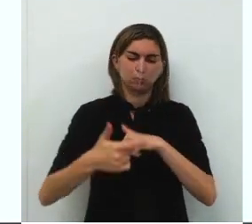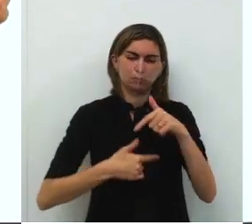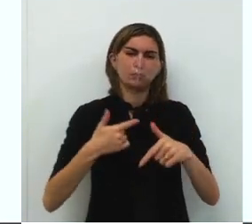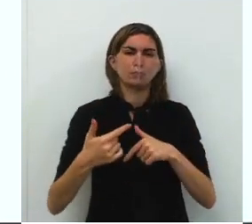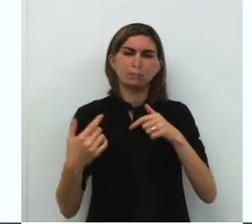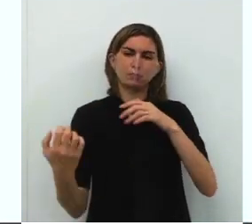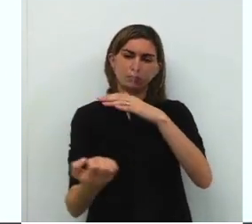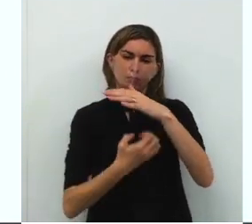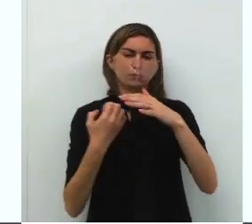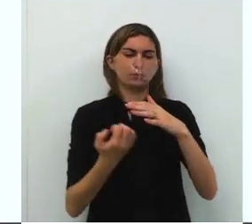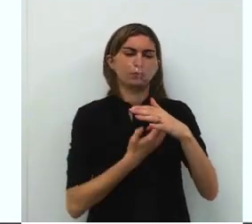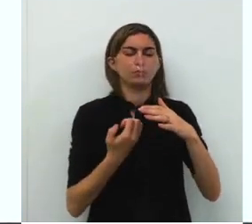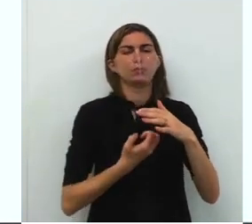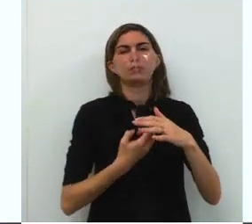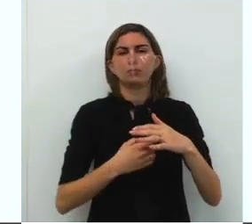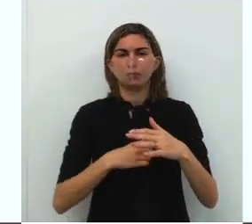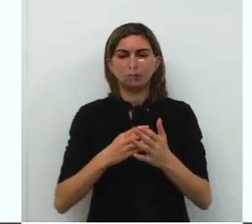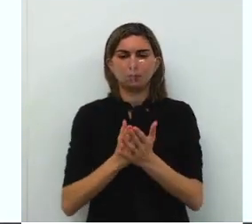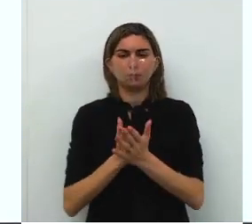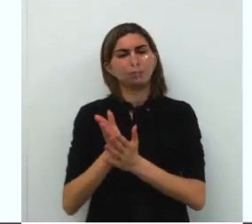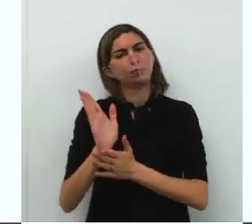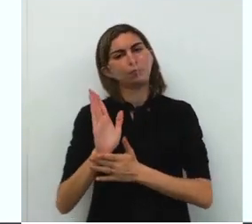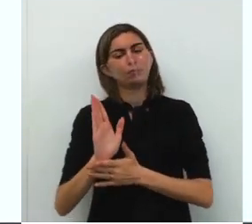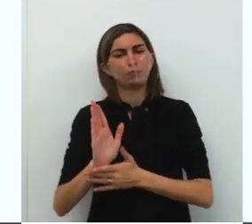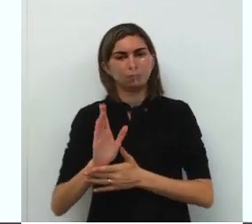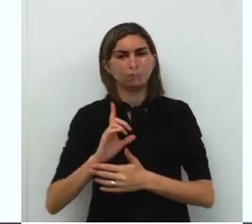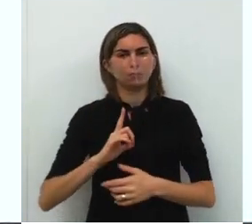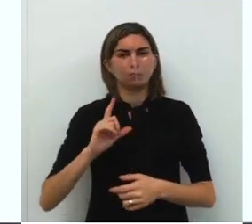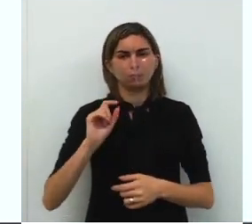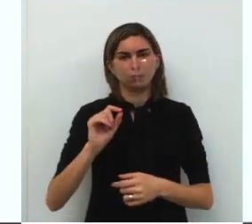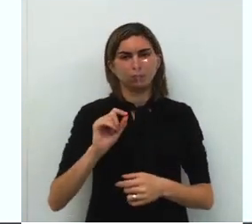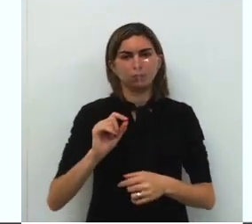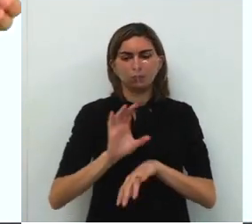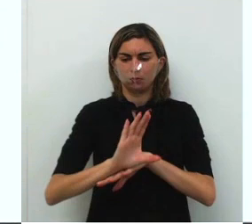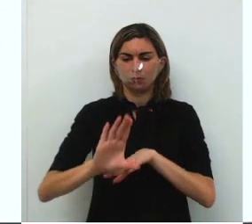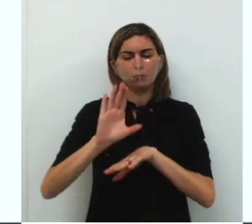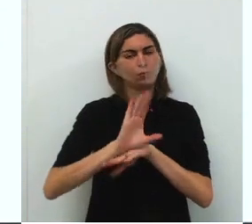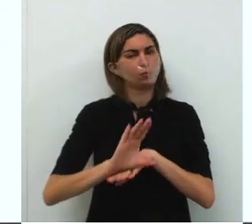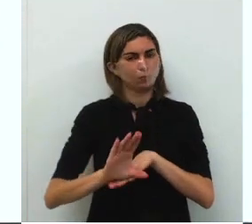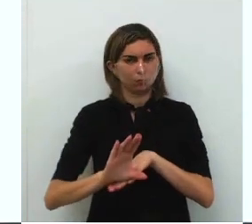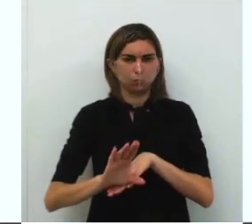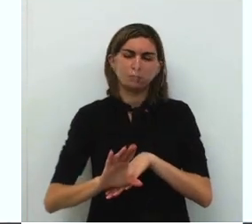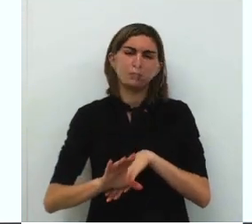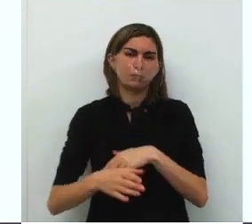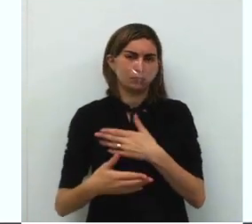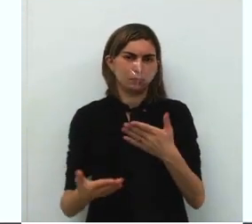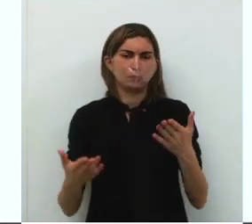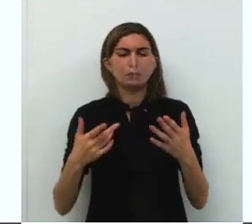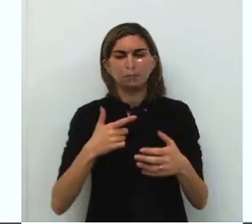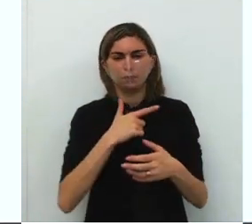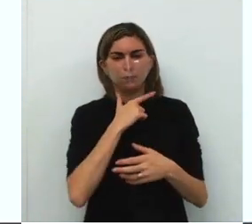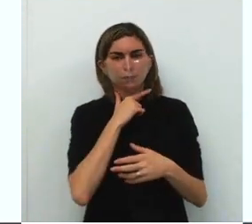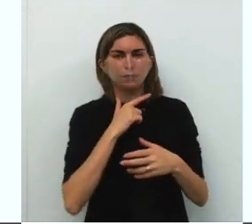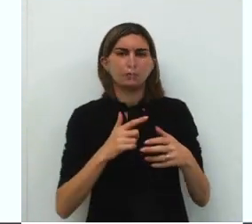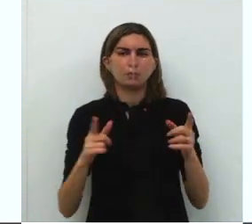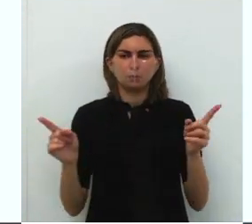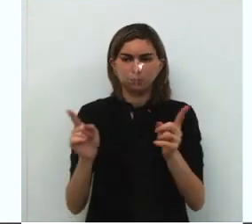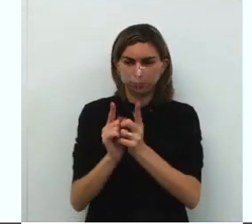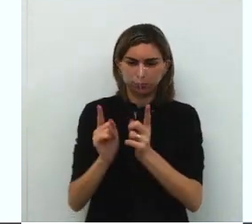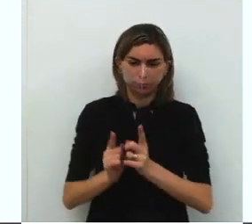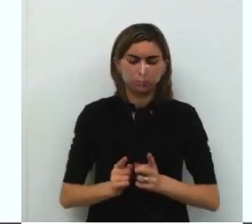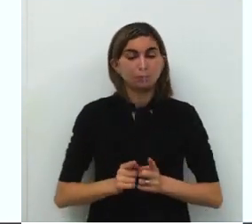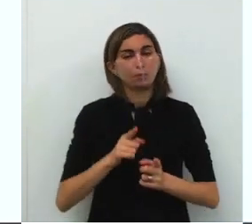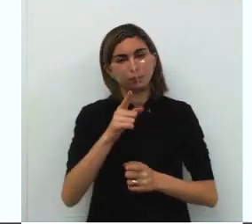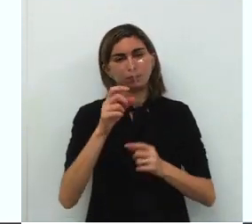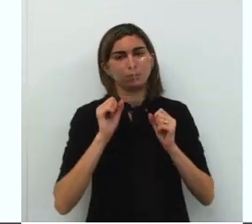numa empresa ou então vai ser aprovado para fazer o quê? Um curso de destaque onde as vagas são muito